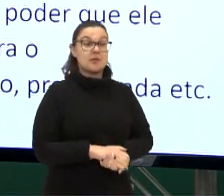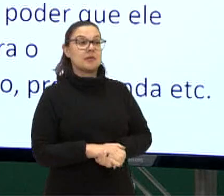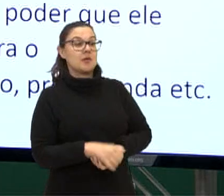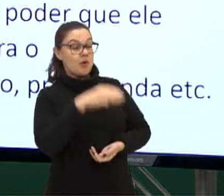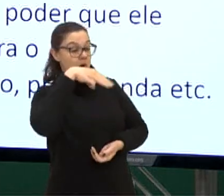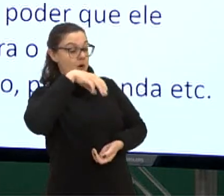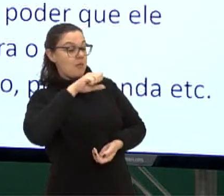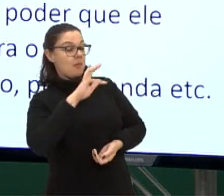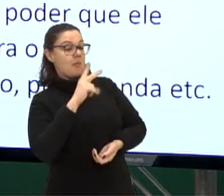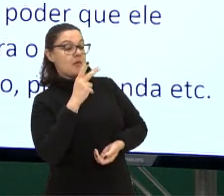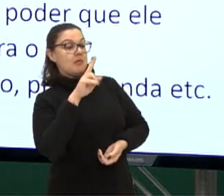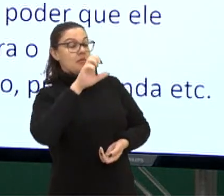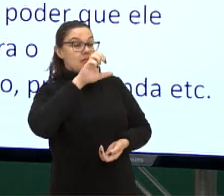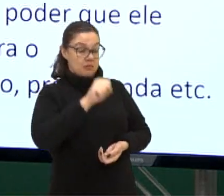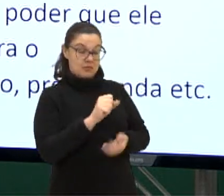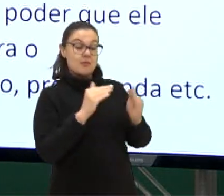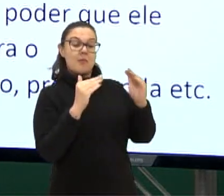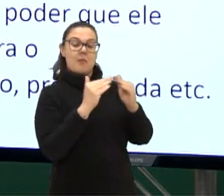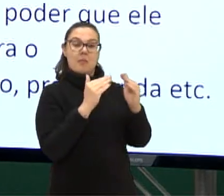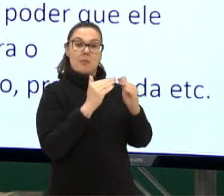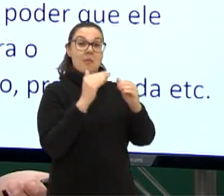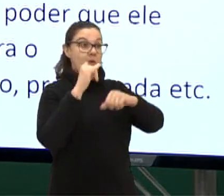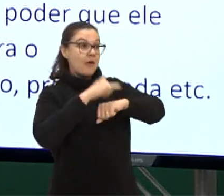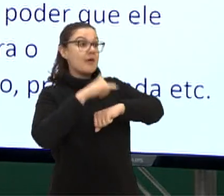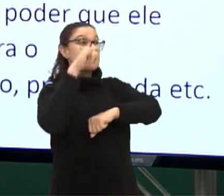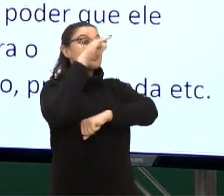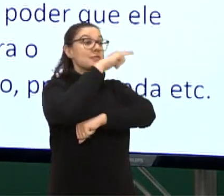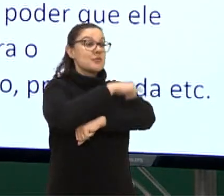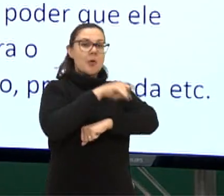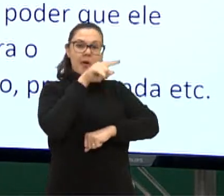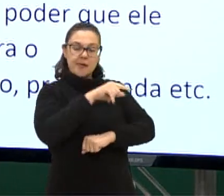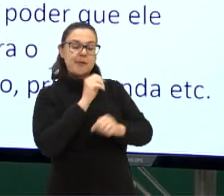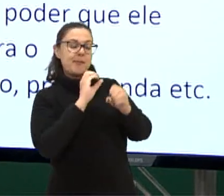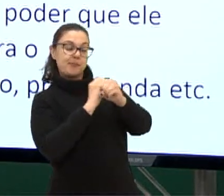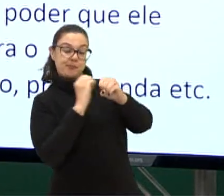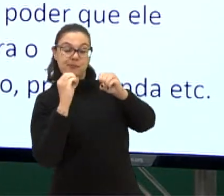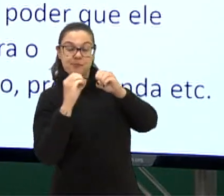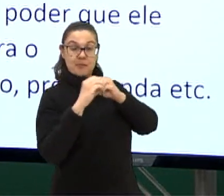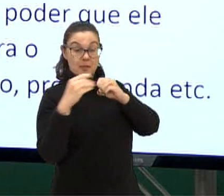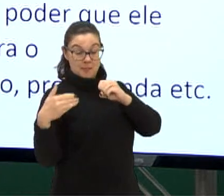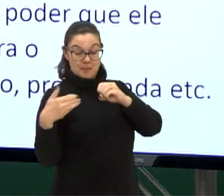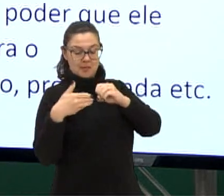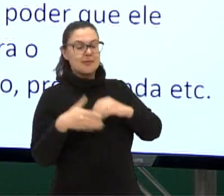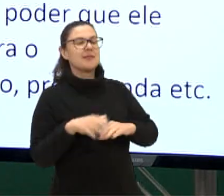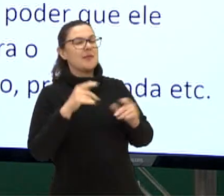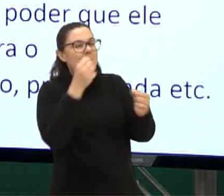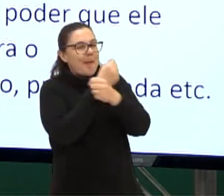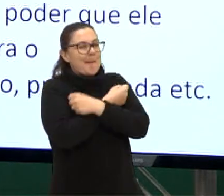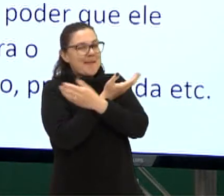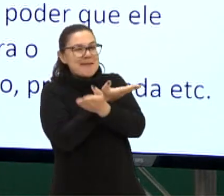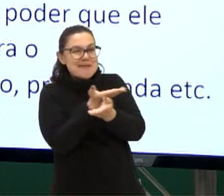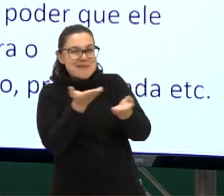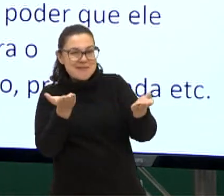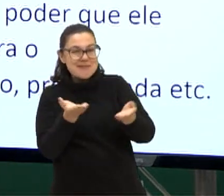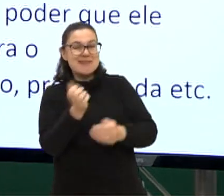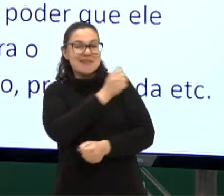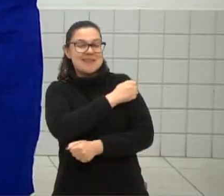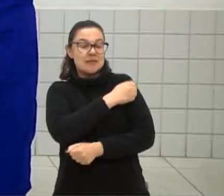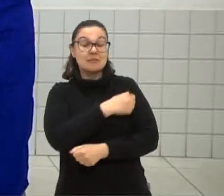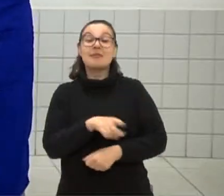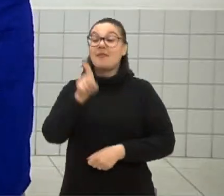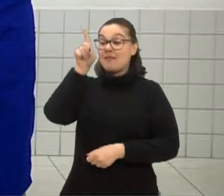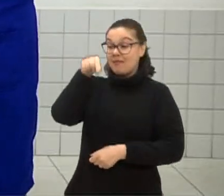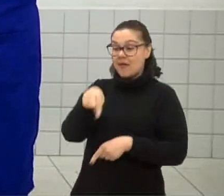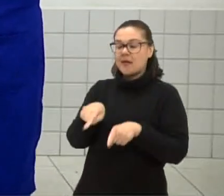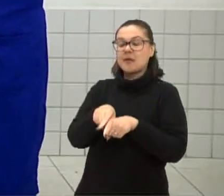o Matheus, que mora em São José dos Pinhais, aqui na região metropolitana de Curitiba. Então, um grande abraço a todos vocês, alunos.